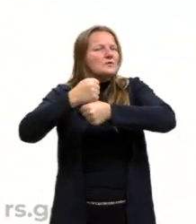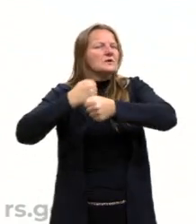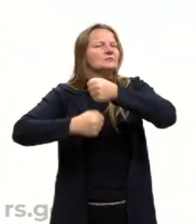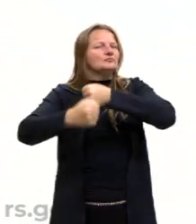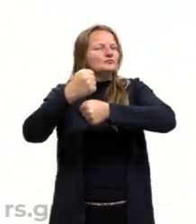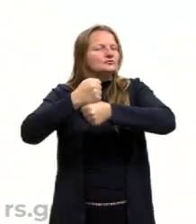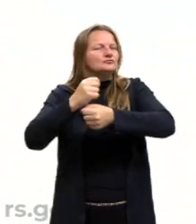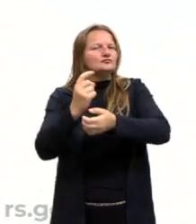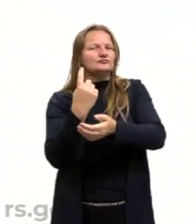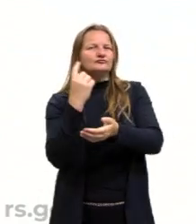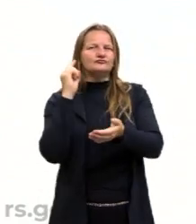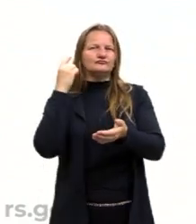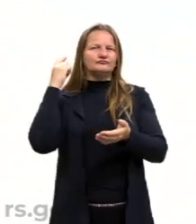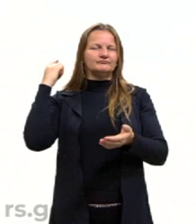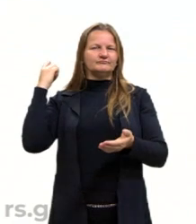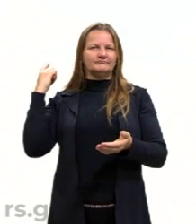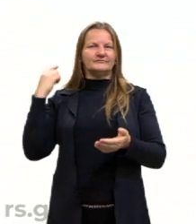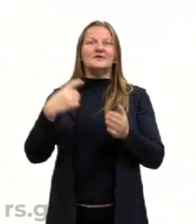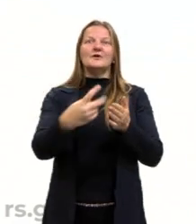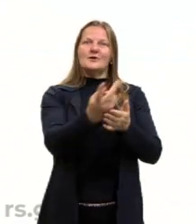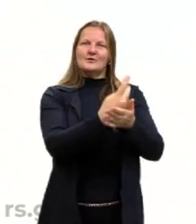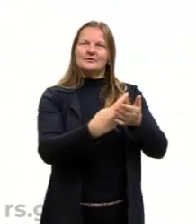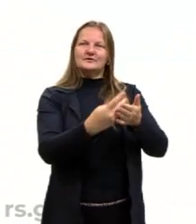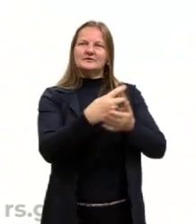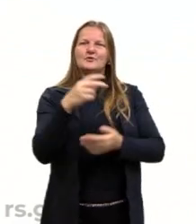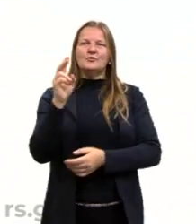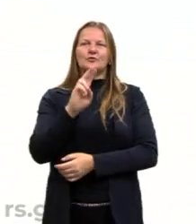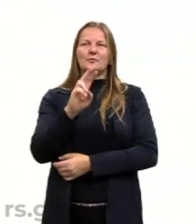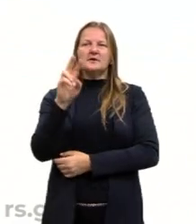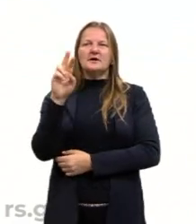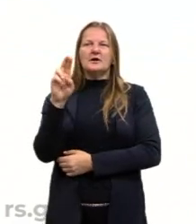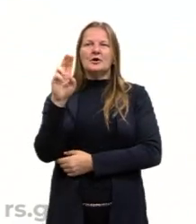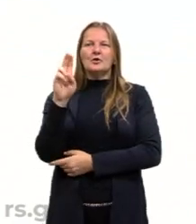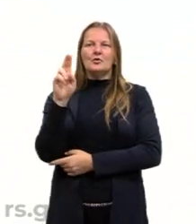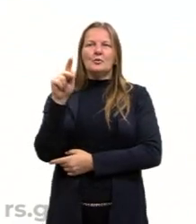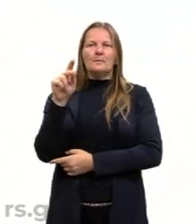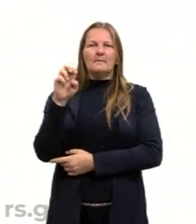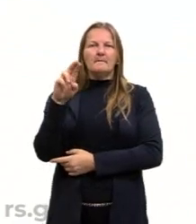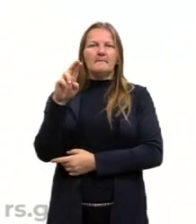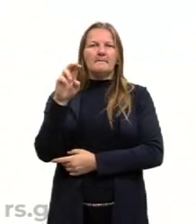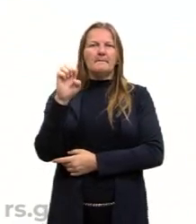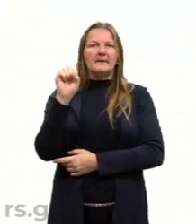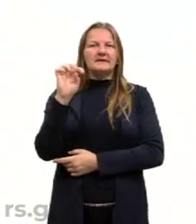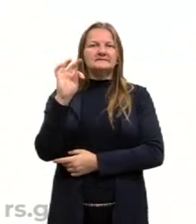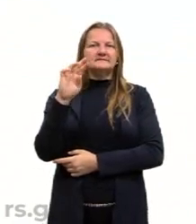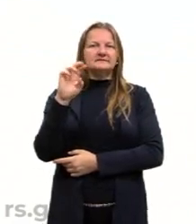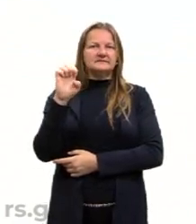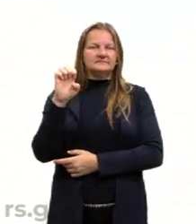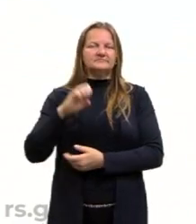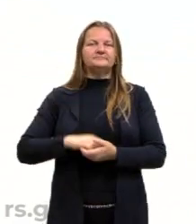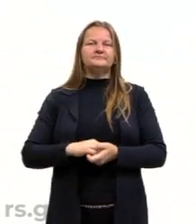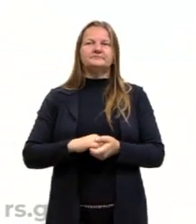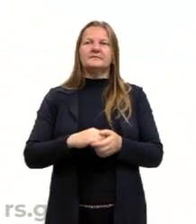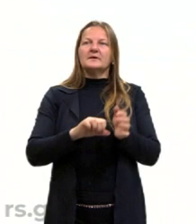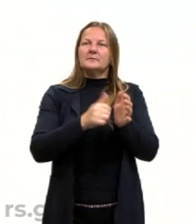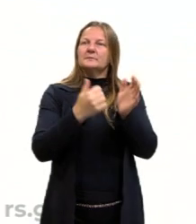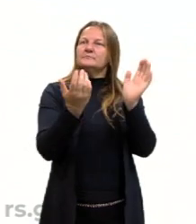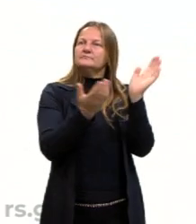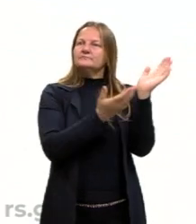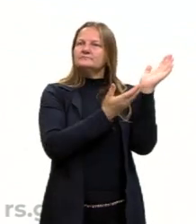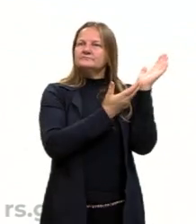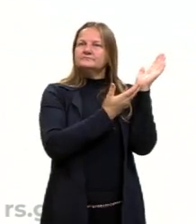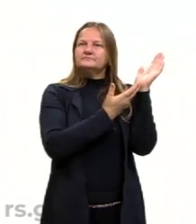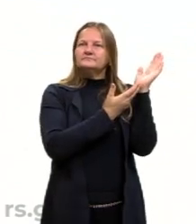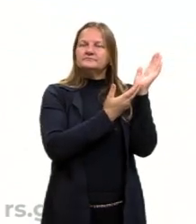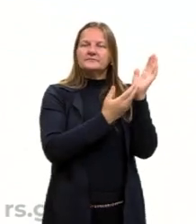primeiros registros de desenho supérs aqui a gente tem uma primeira tentativa de deixar registrada uma